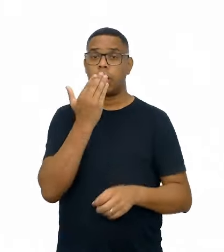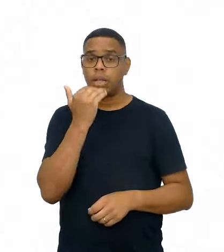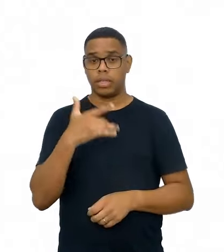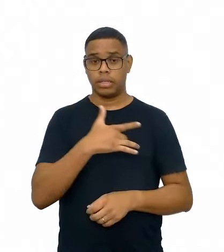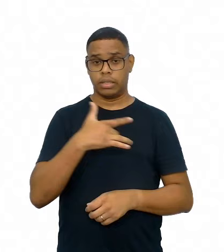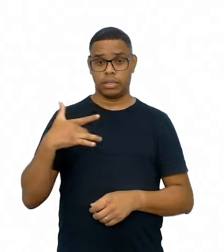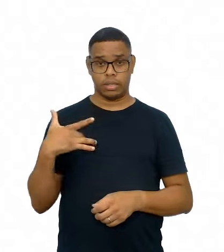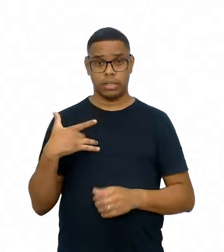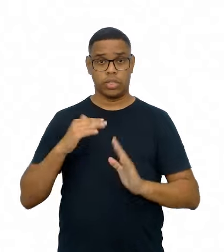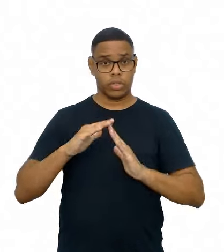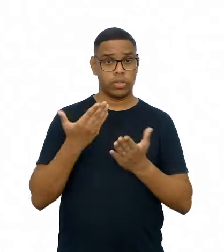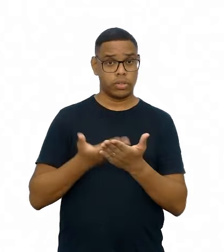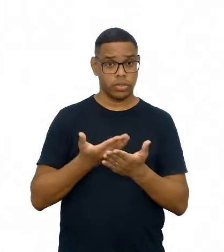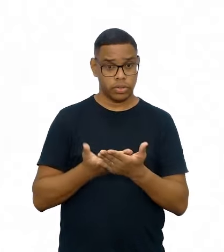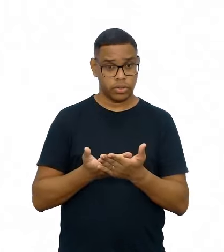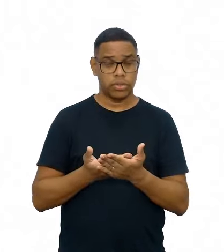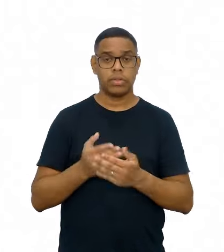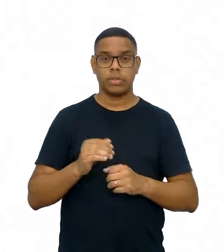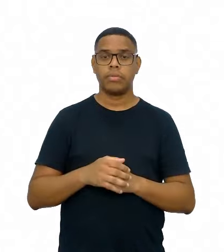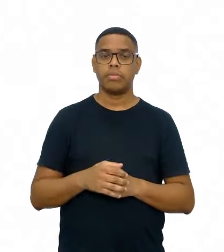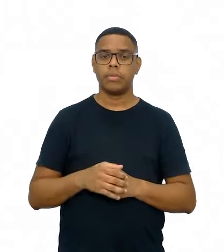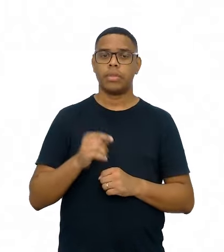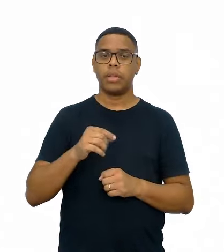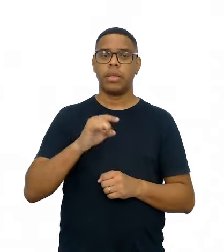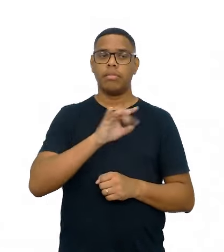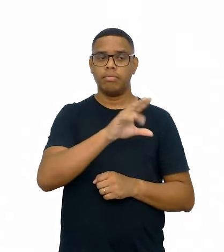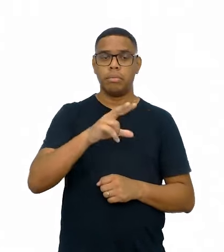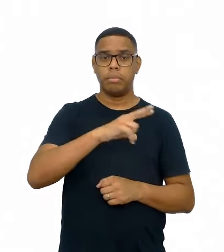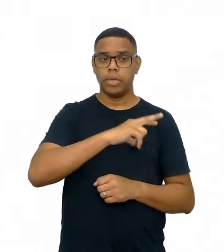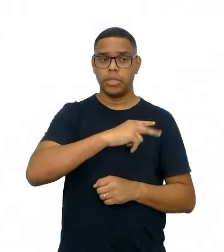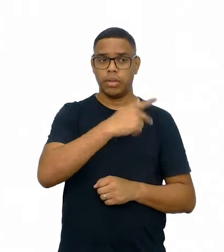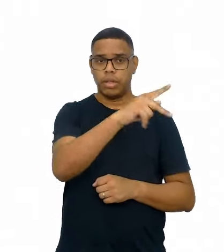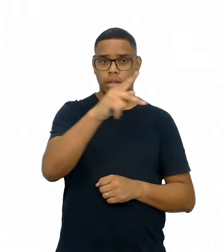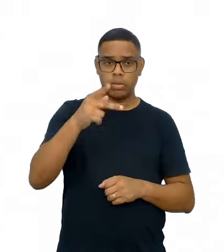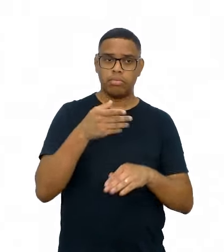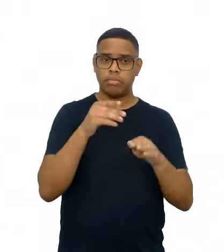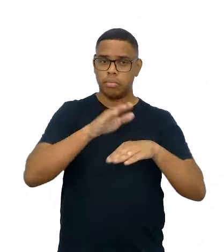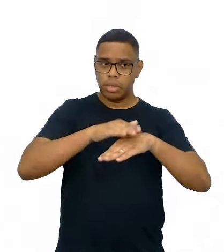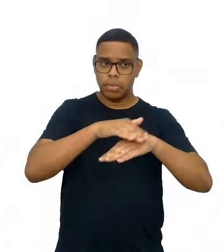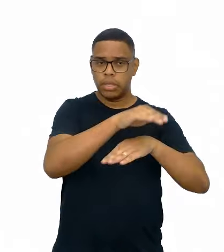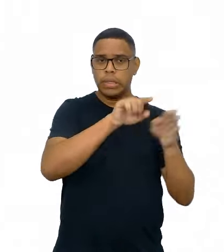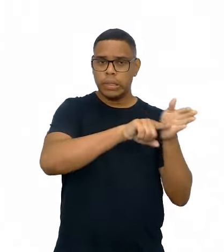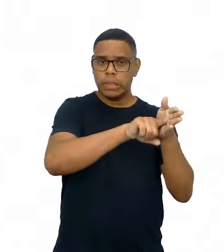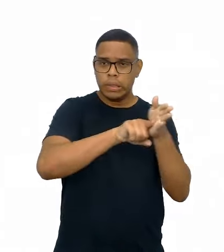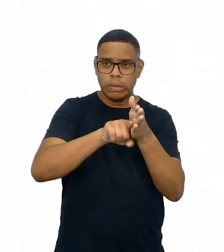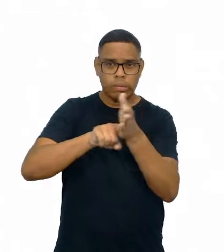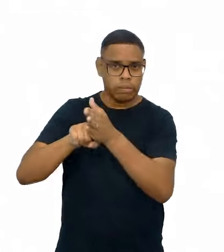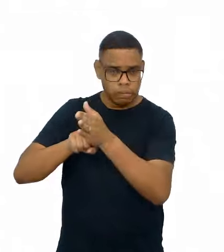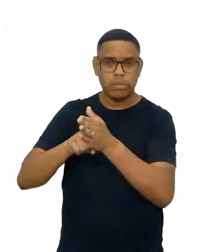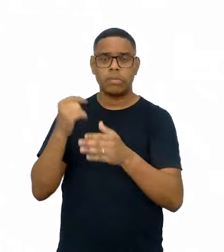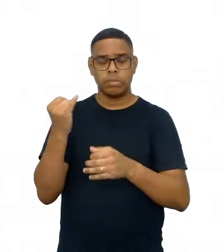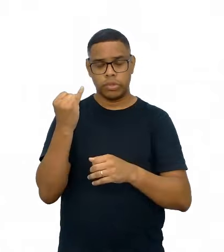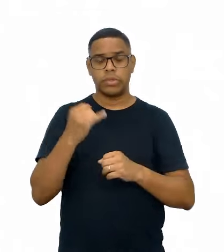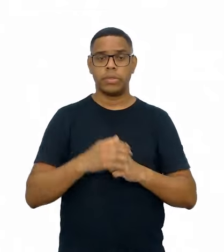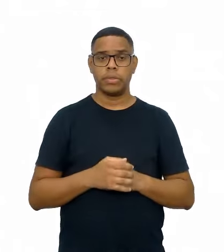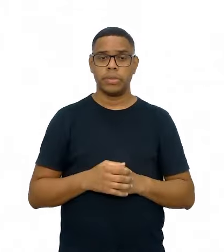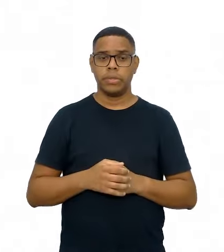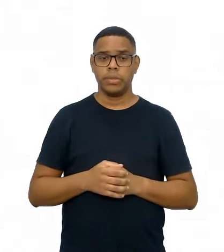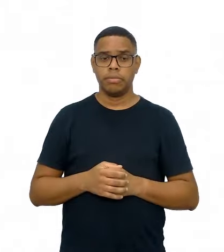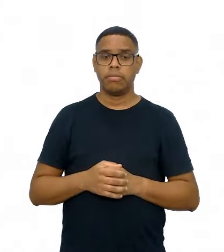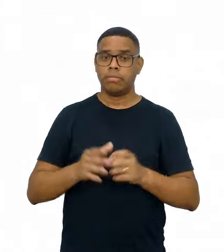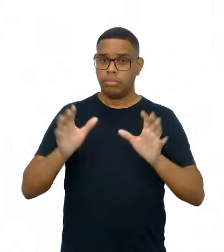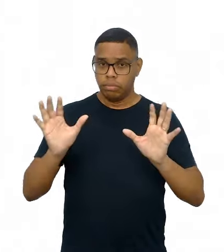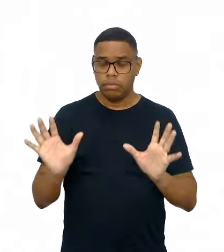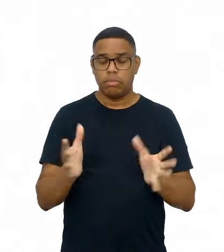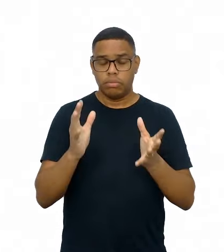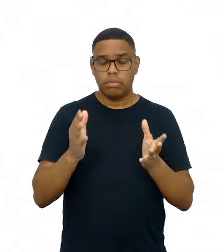é fundamental incentivá-los a trocar impressões e opiniões com os colegas sobre o que leram,